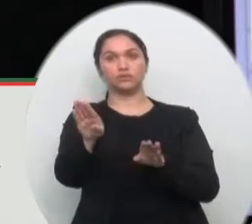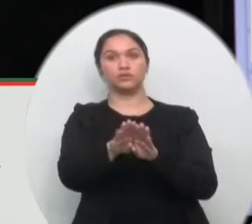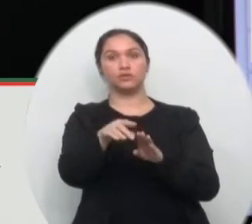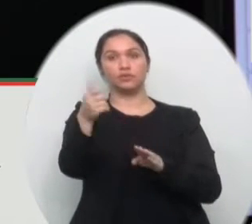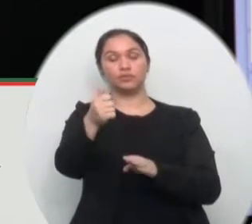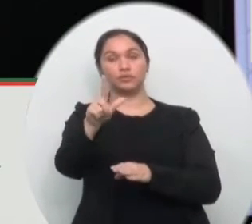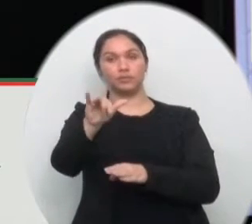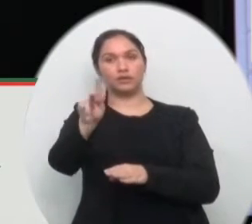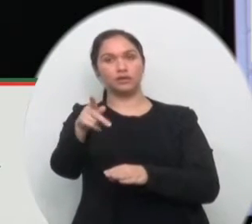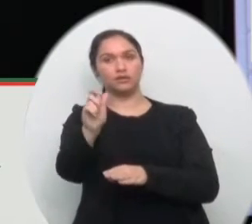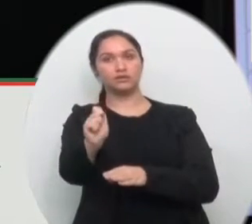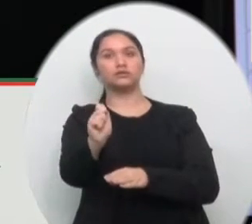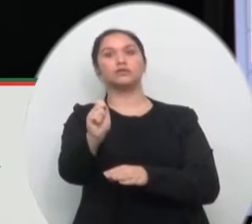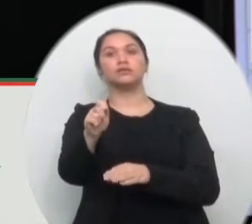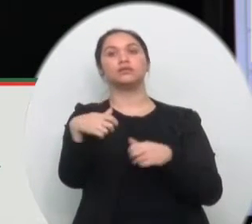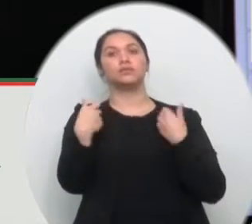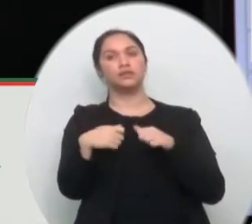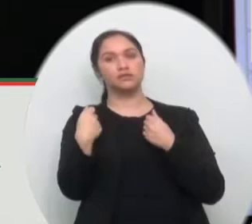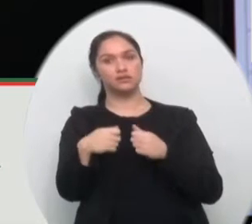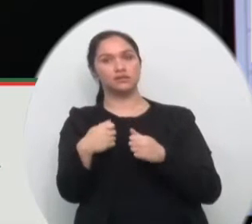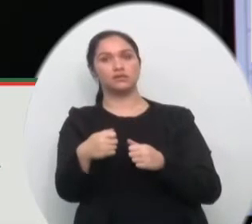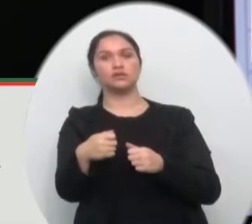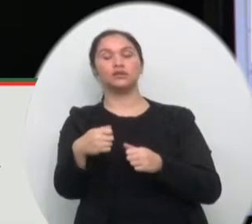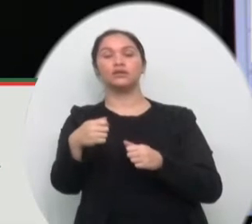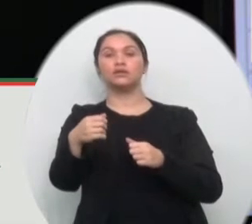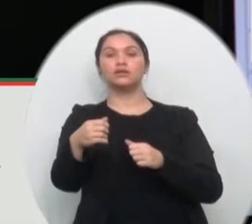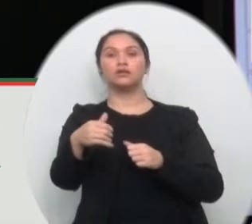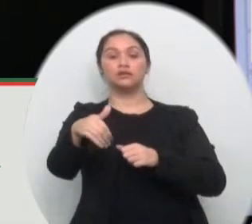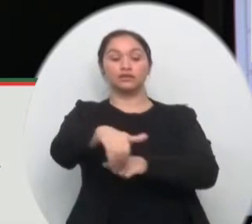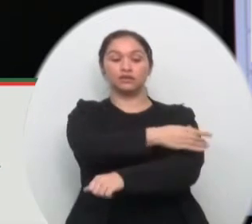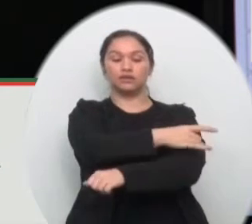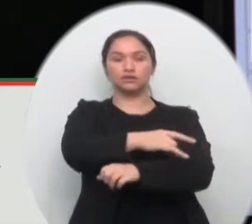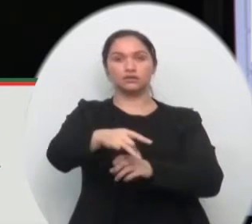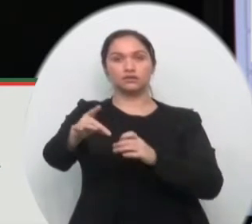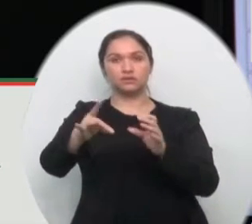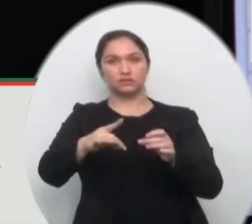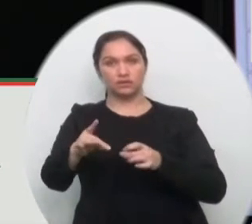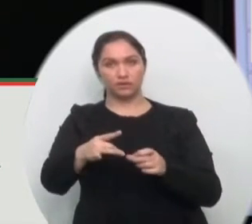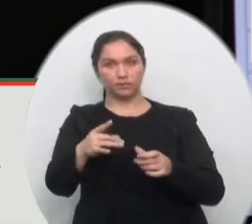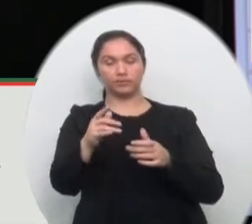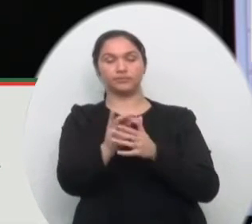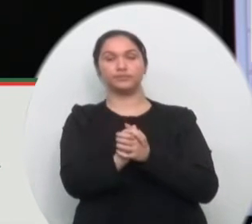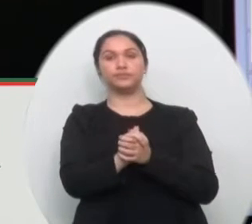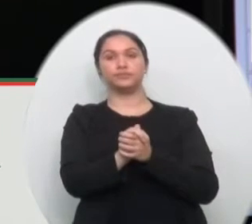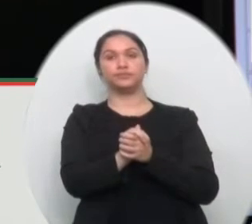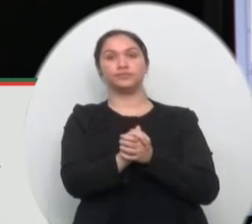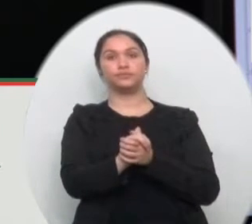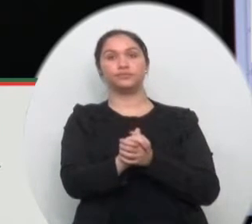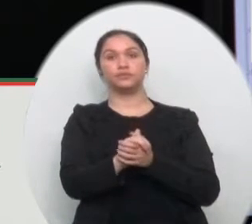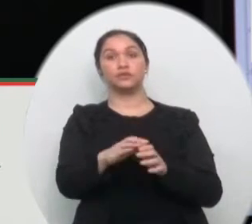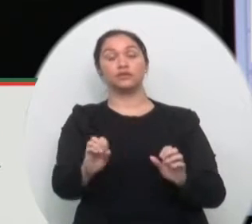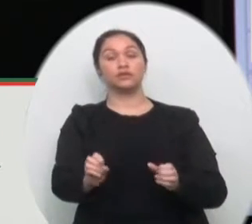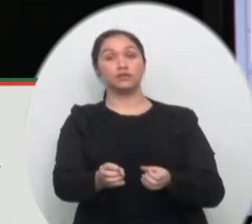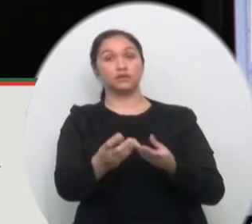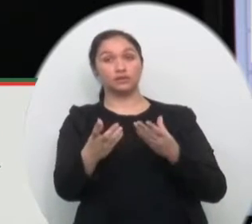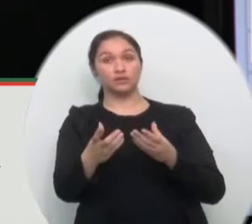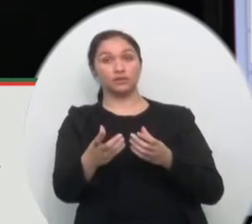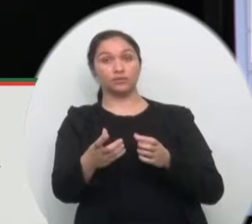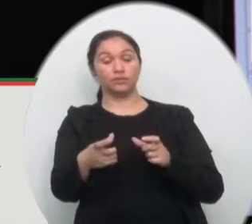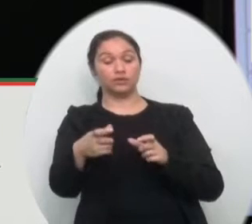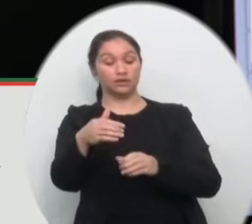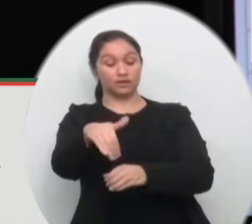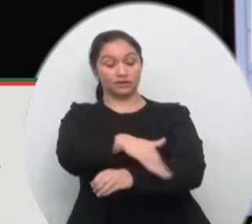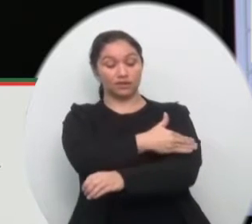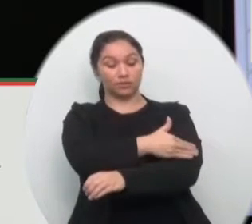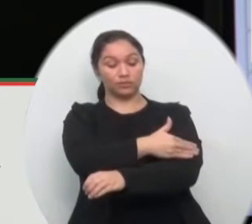de fazer esse serviço aí. Então eu peguei ali, ó, da BR-101 até na curva do Morro da Bananeira, são essas fotos ali. Então são onde tem os pontos de parada de ônibus.